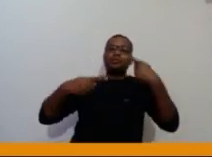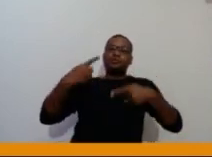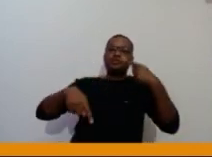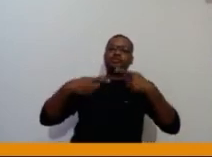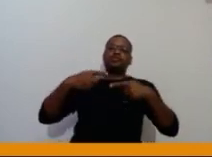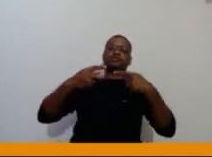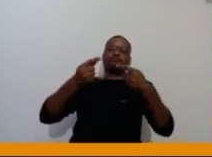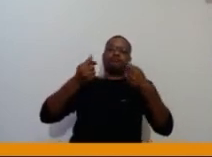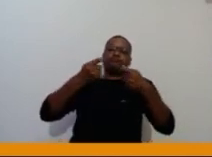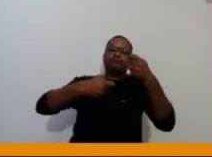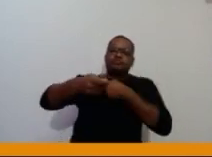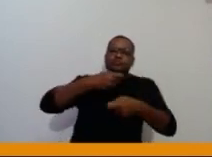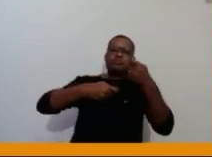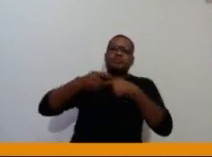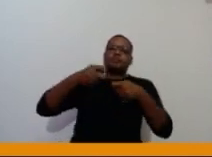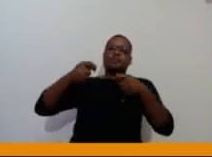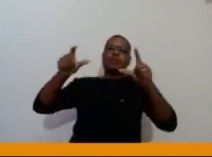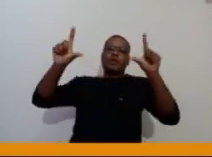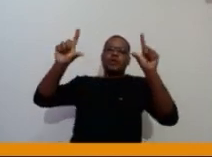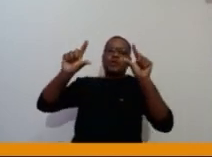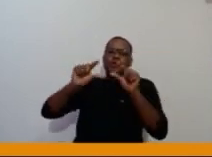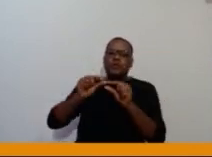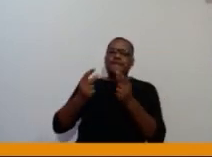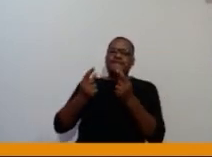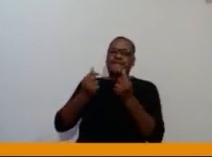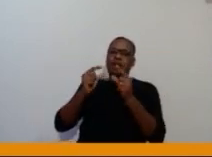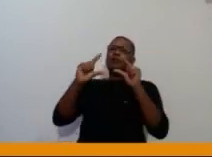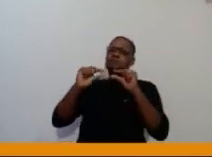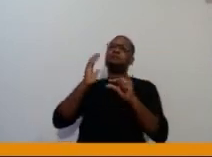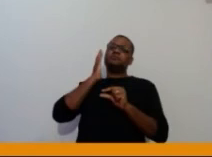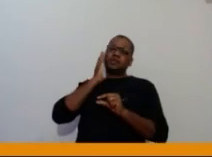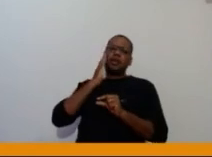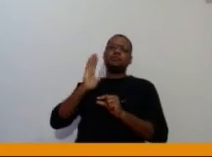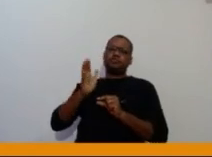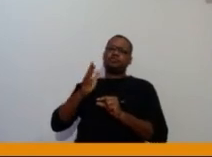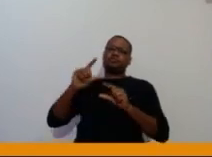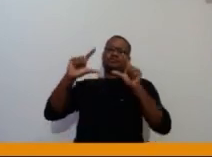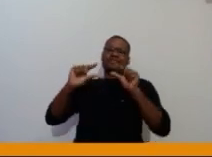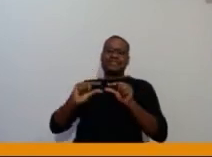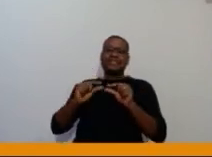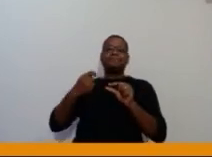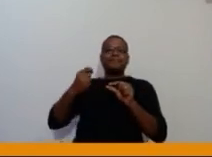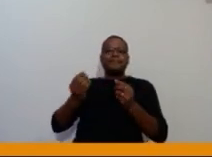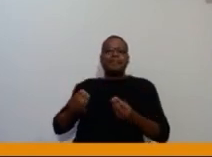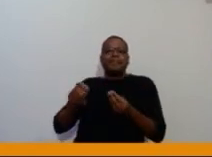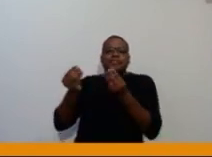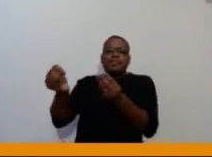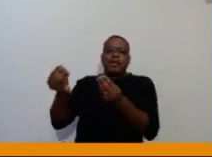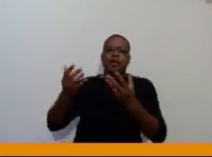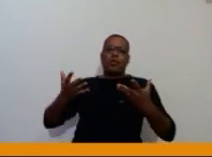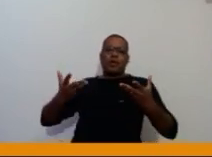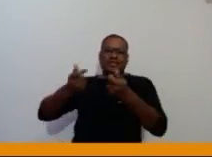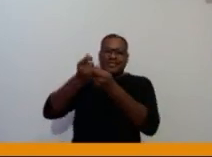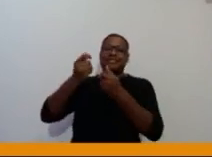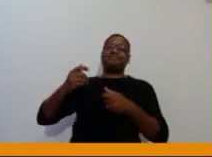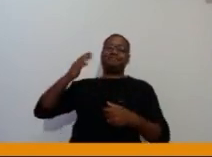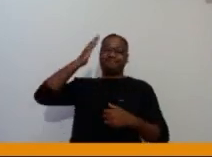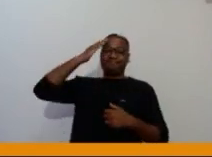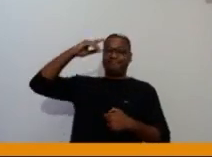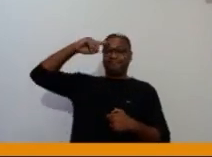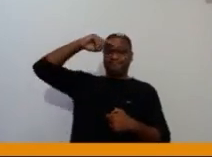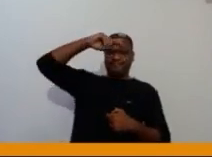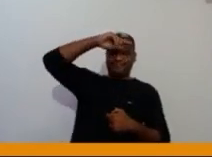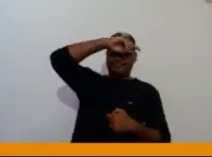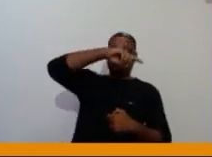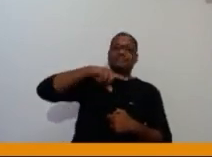de mercado, mas com qualidade. Esse é o grande desafio, porque, como eu falei, muitas instituições não fazem com esse esmero, com essa qualidade,